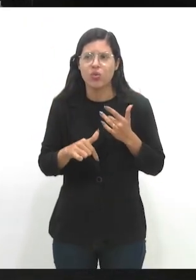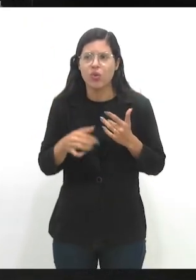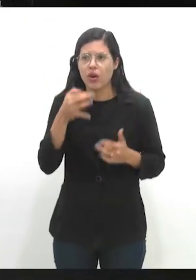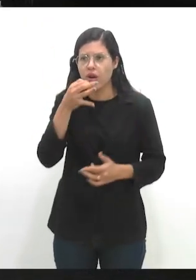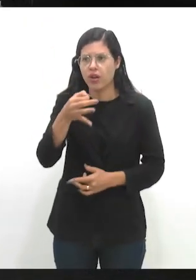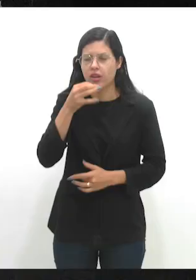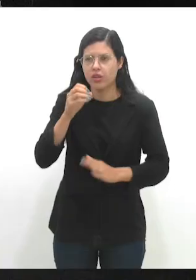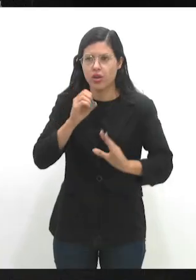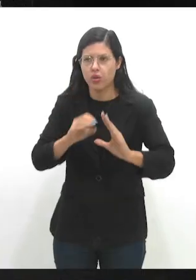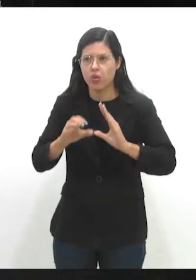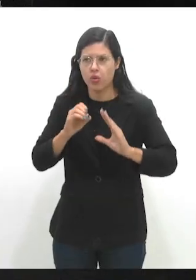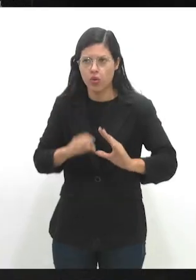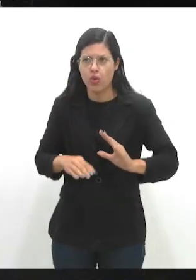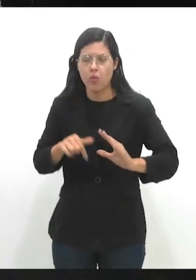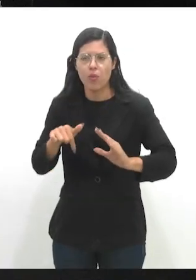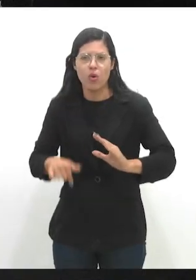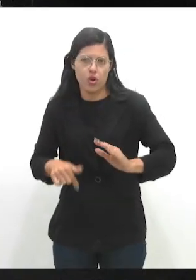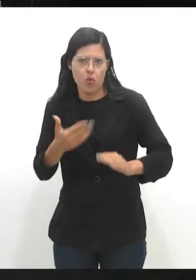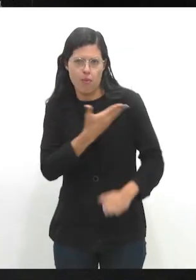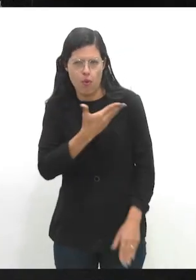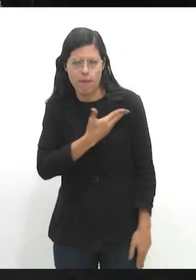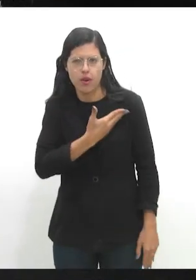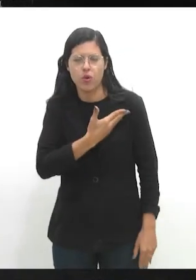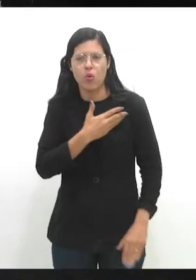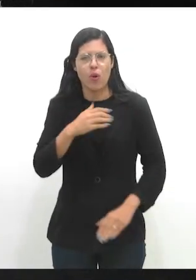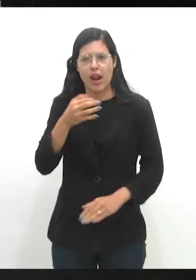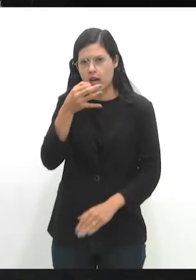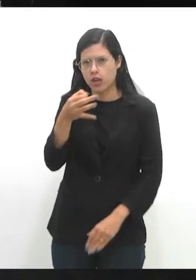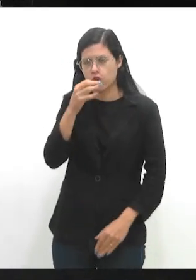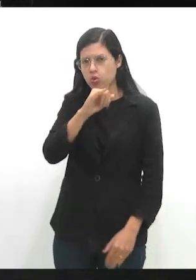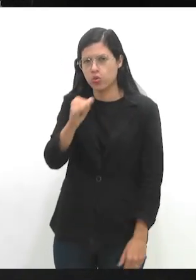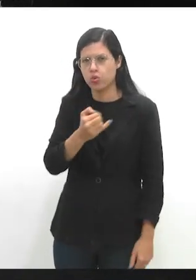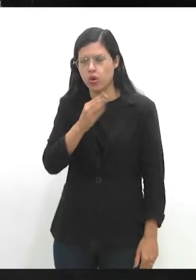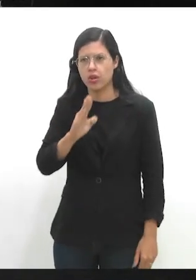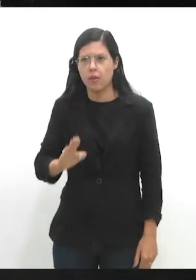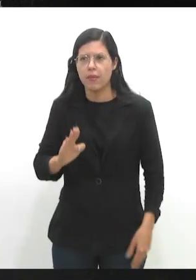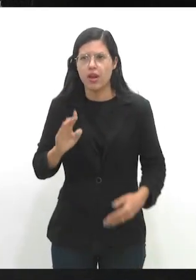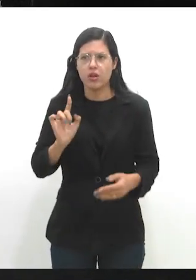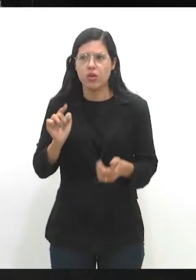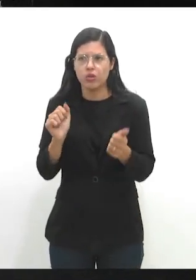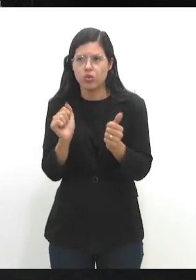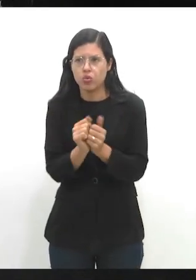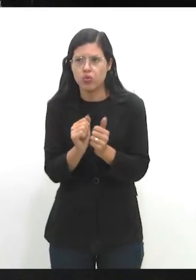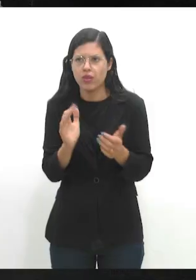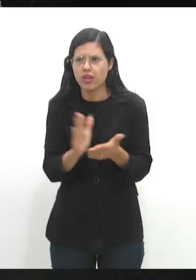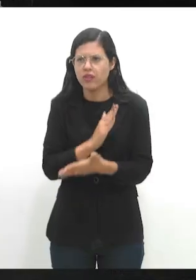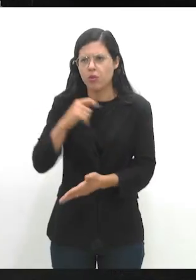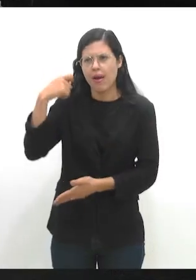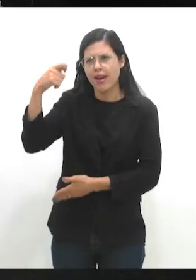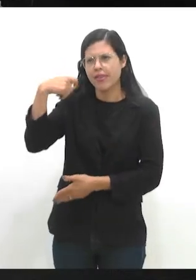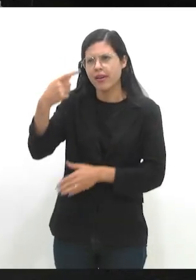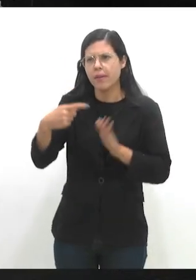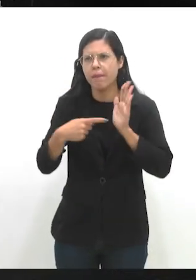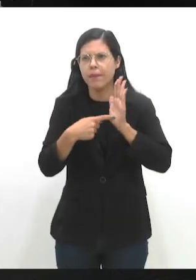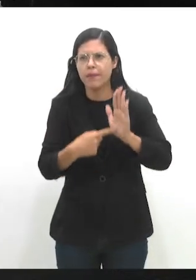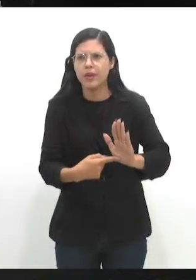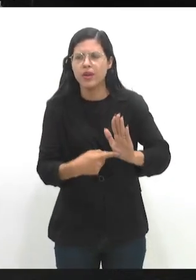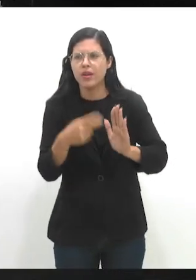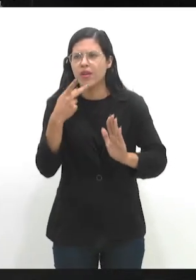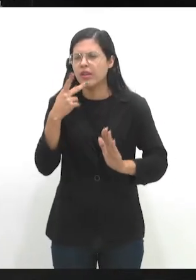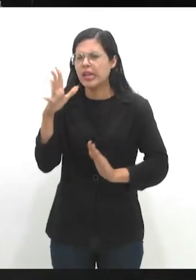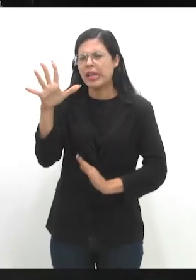do Globo, ele era do JB. A gente ia muito junto, aí às vezes aparecia uma atriz em cena, ai, que figura